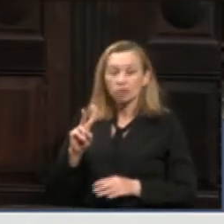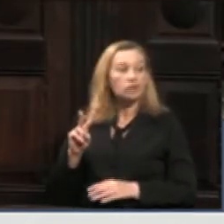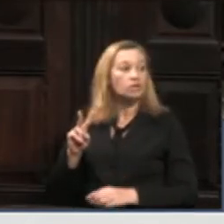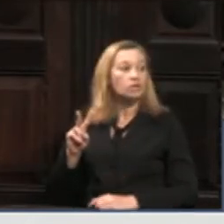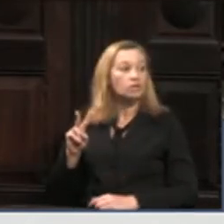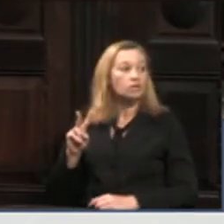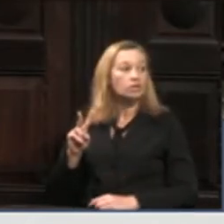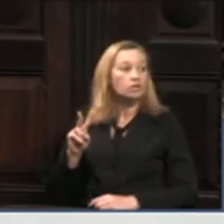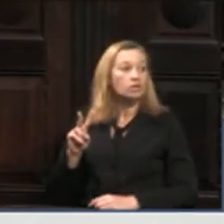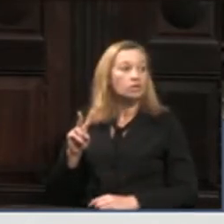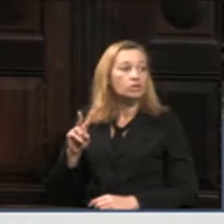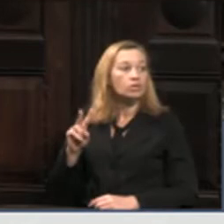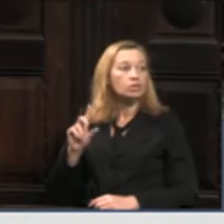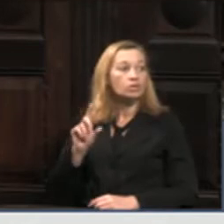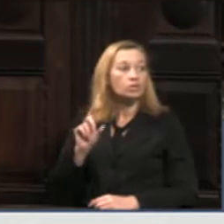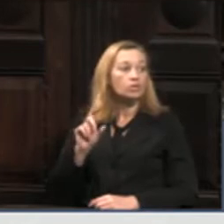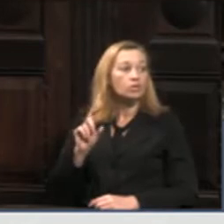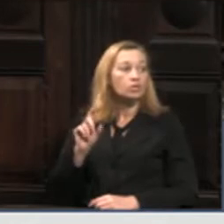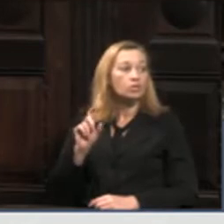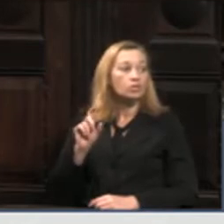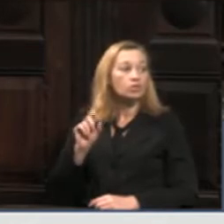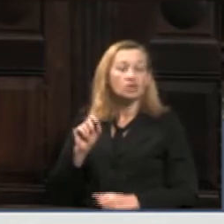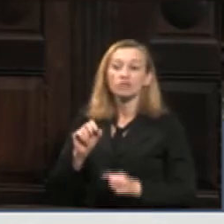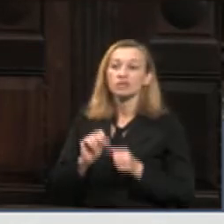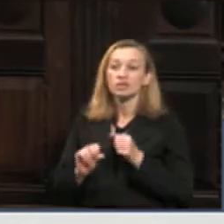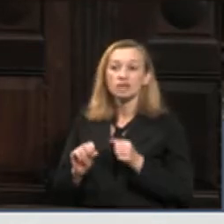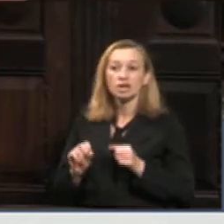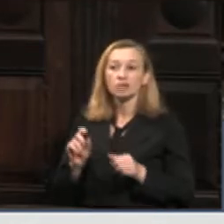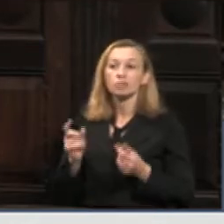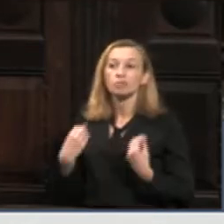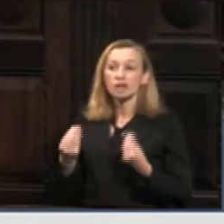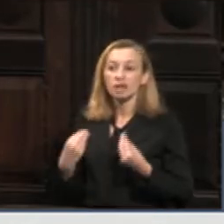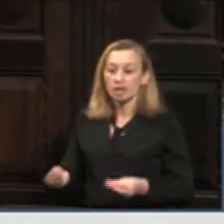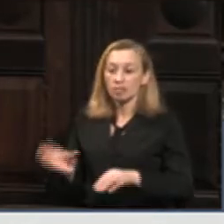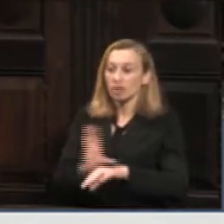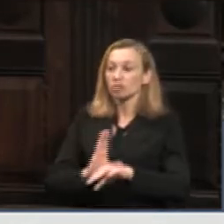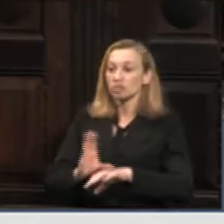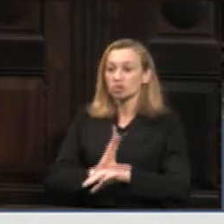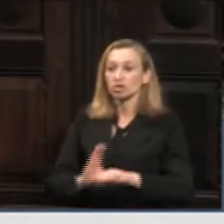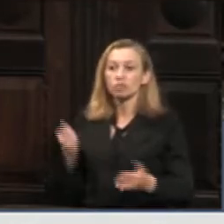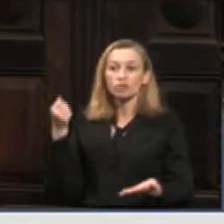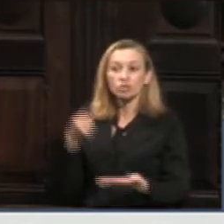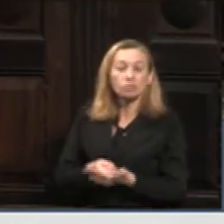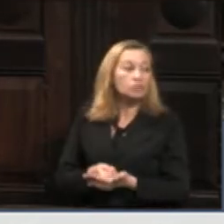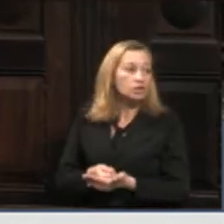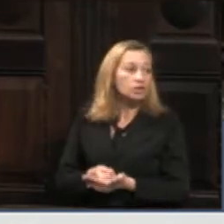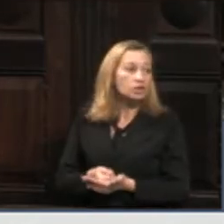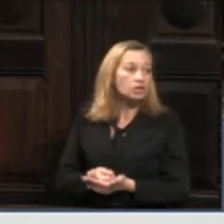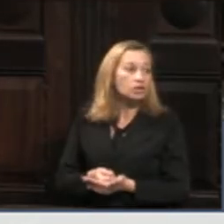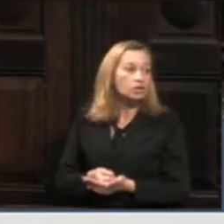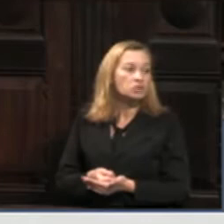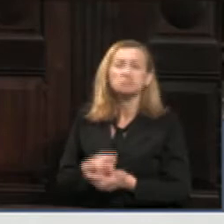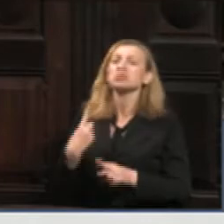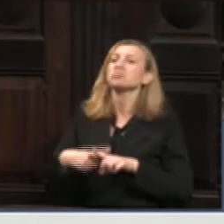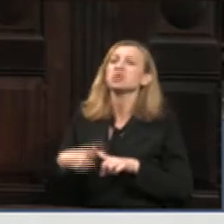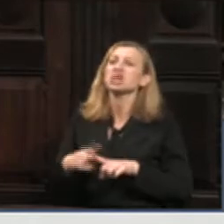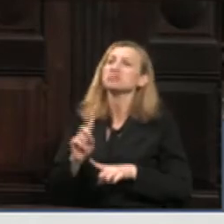de modo a fazer com que a Constituição fosse cumprida. E por que não o